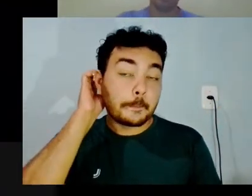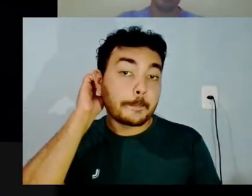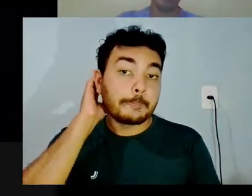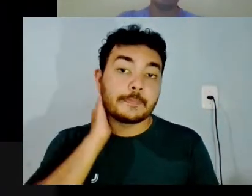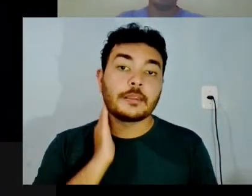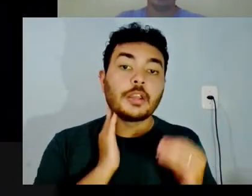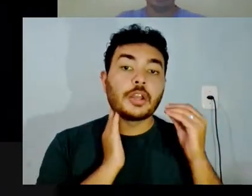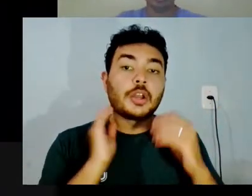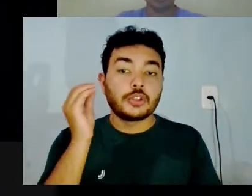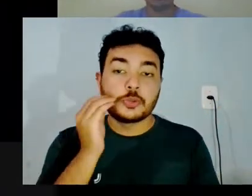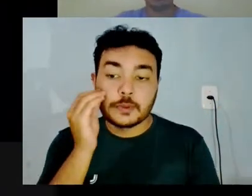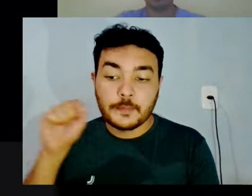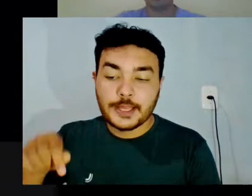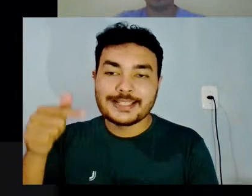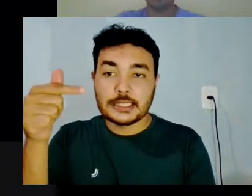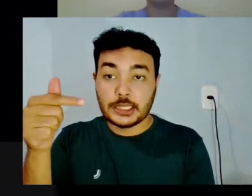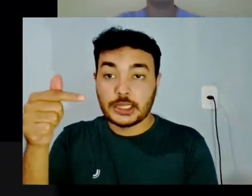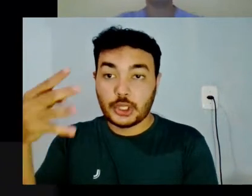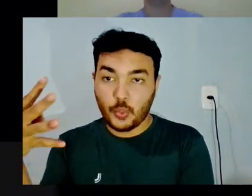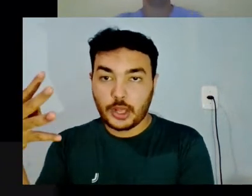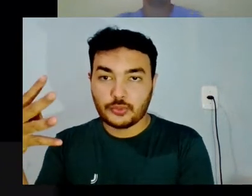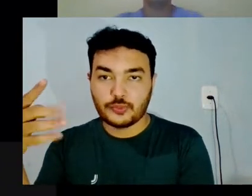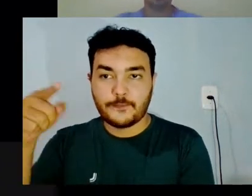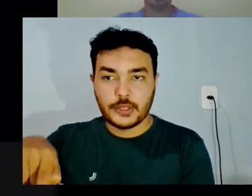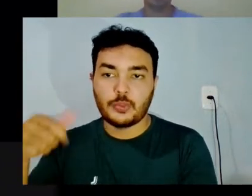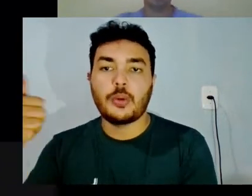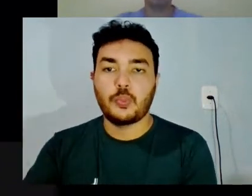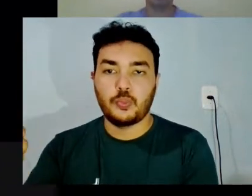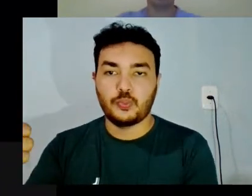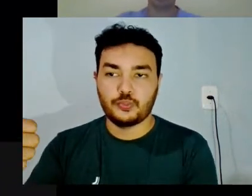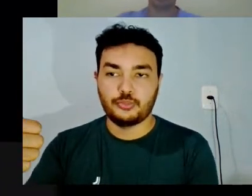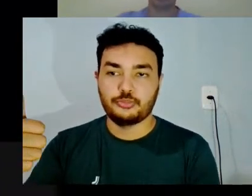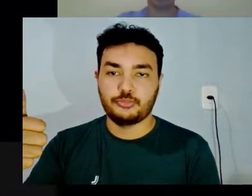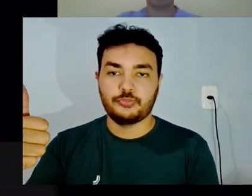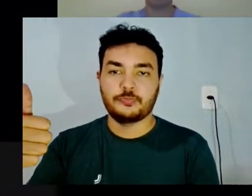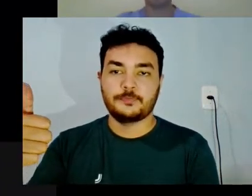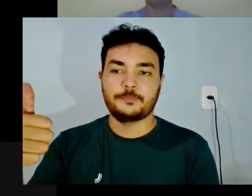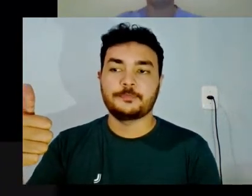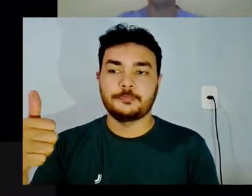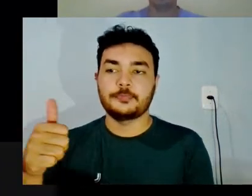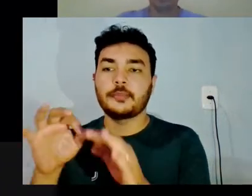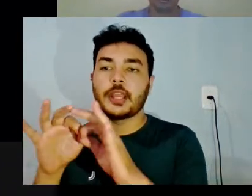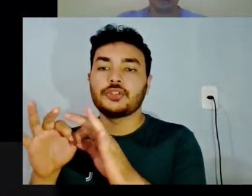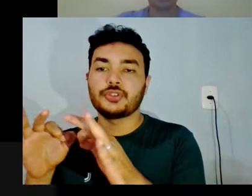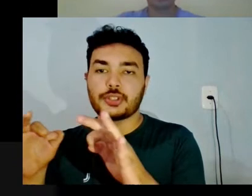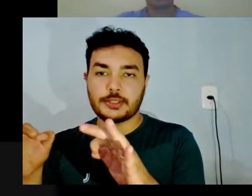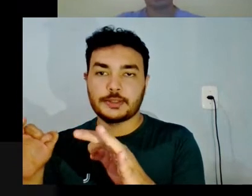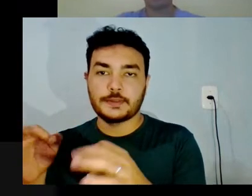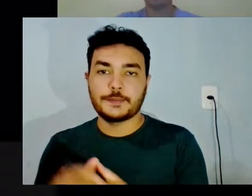experimentalmente é de 74,1 picômetros, né, o que corresponde a, picômetro é a ordem da escala de 10 a menos 12, né,